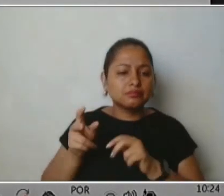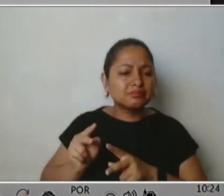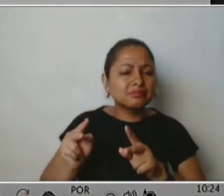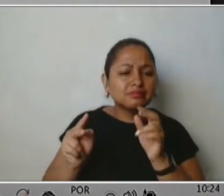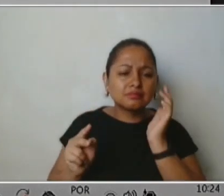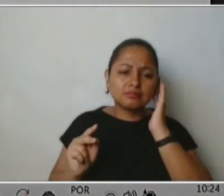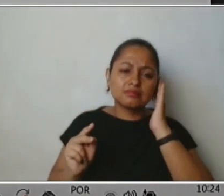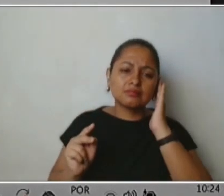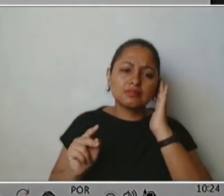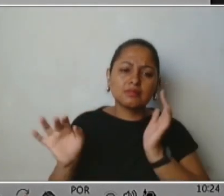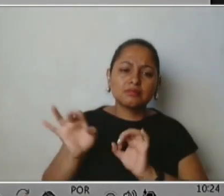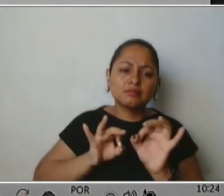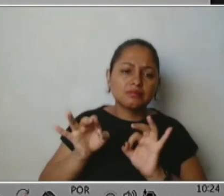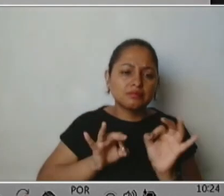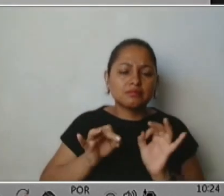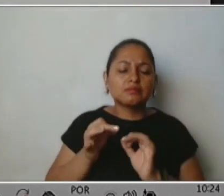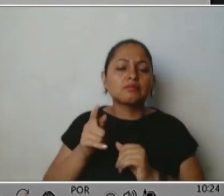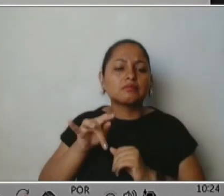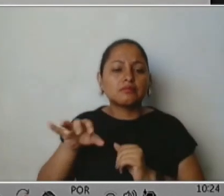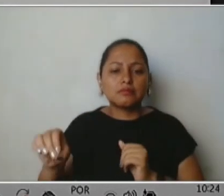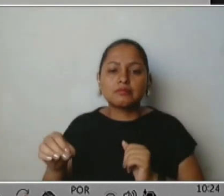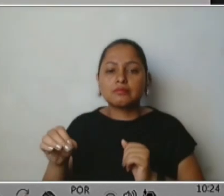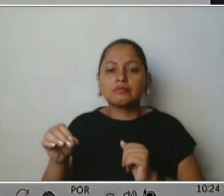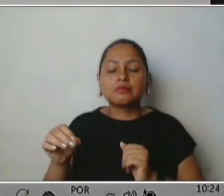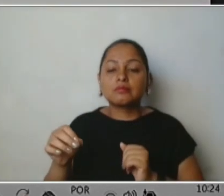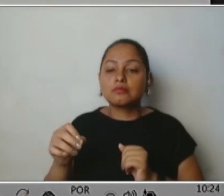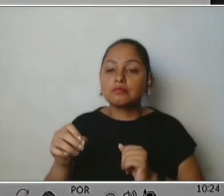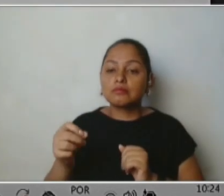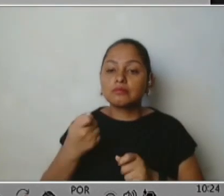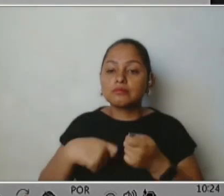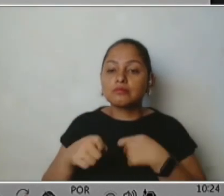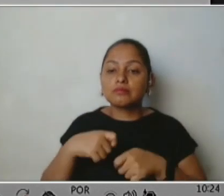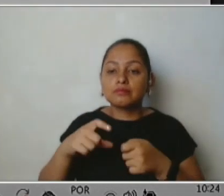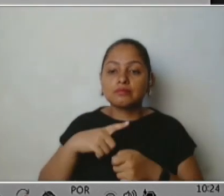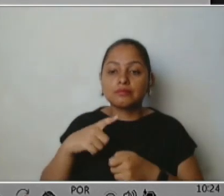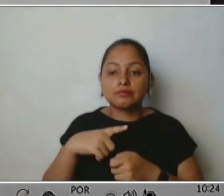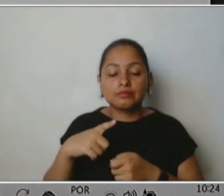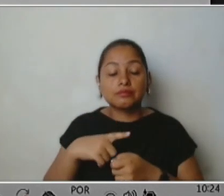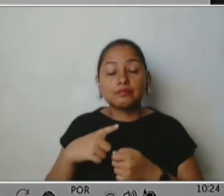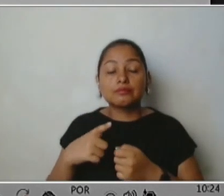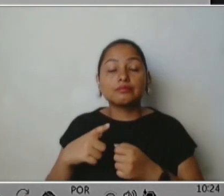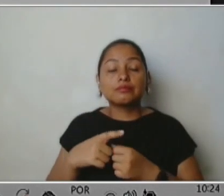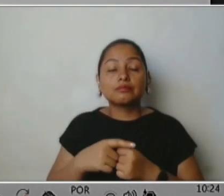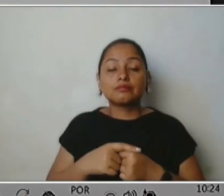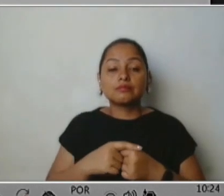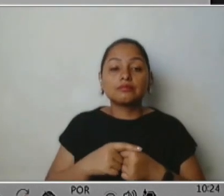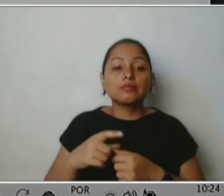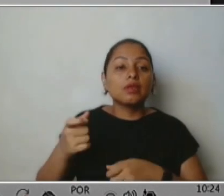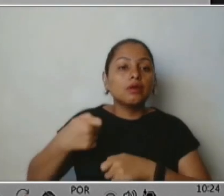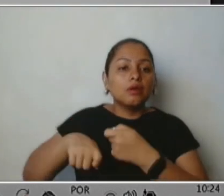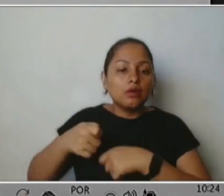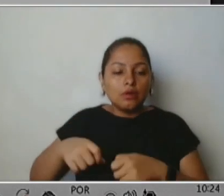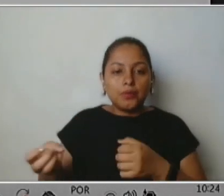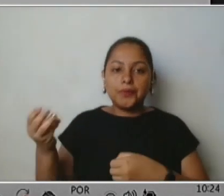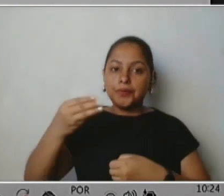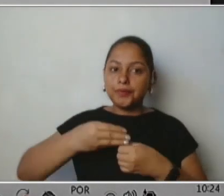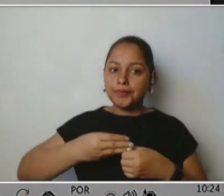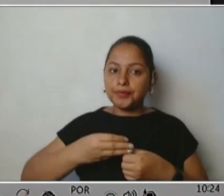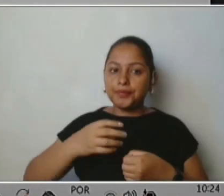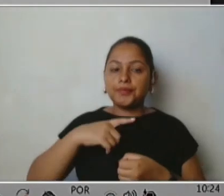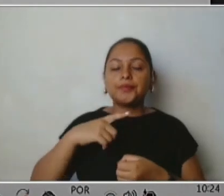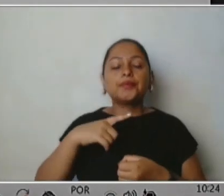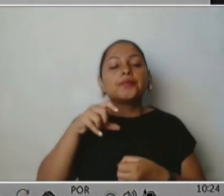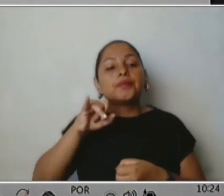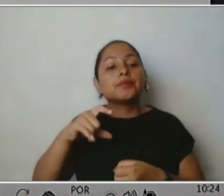de cargo da administração municipal ou ainda atividades próprias da administração pública municipal, desde que em ambos os casos não